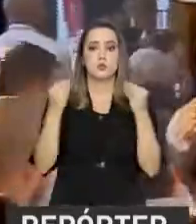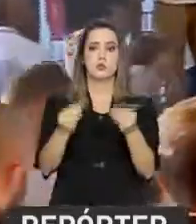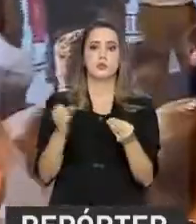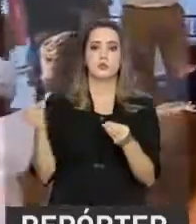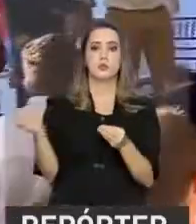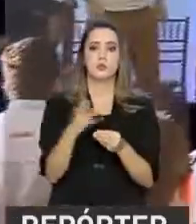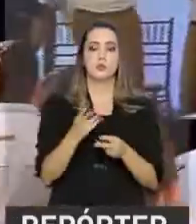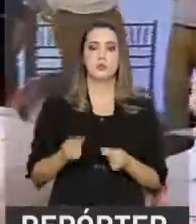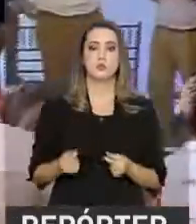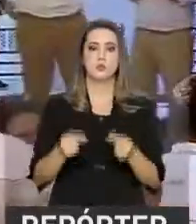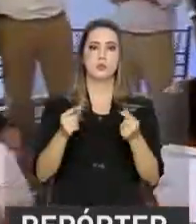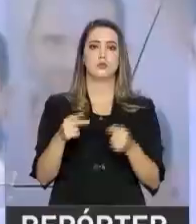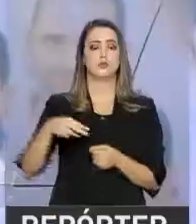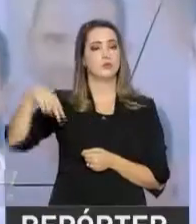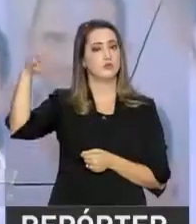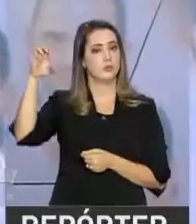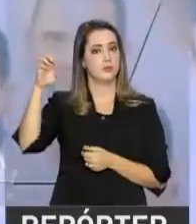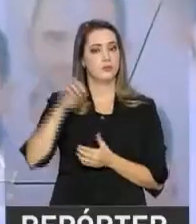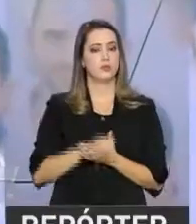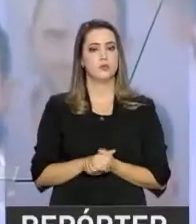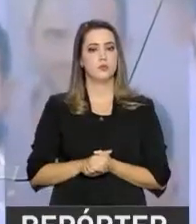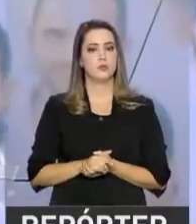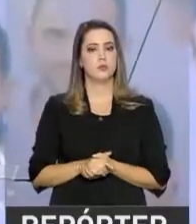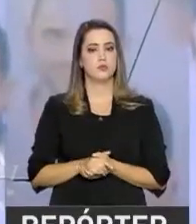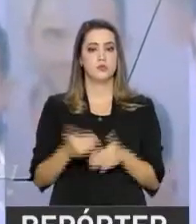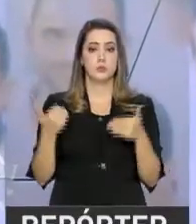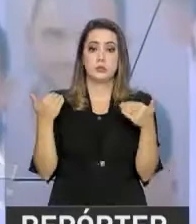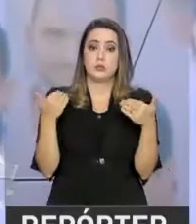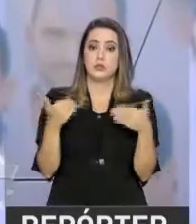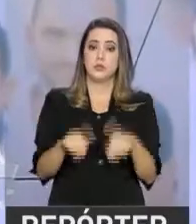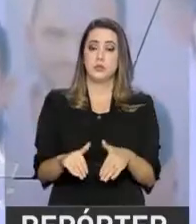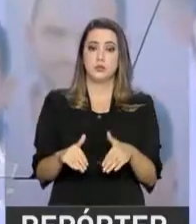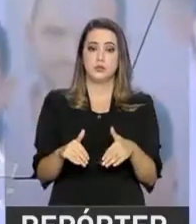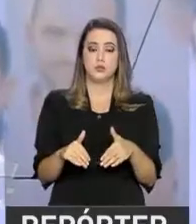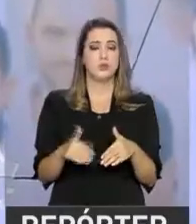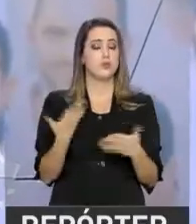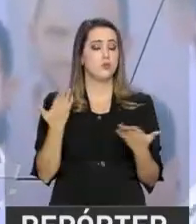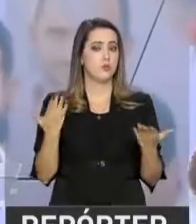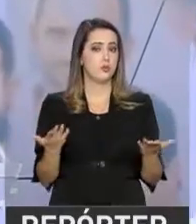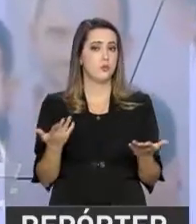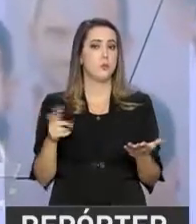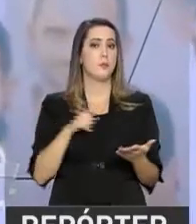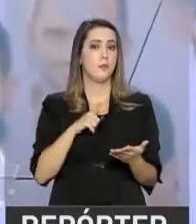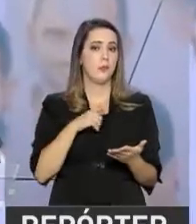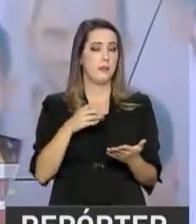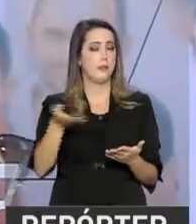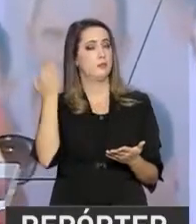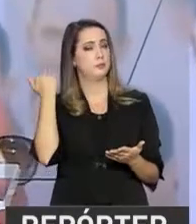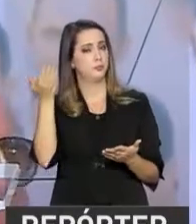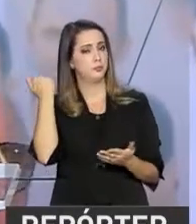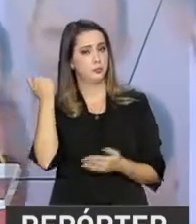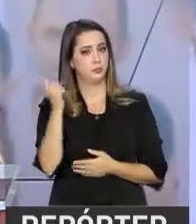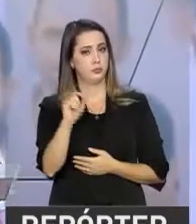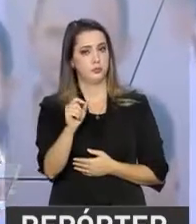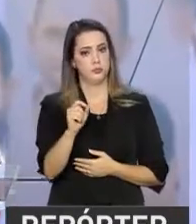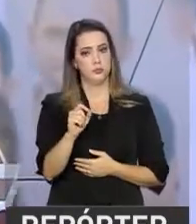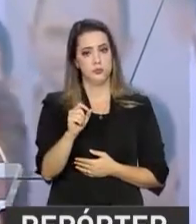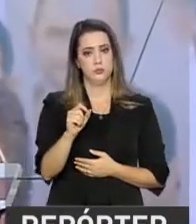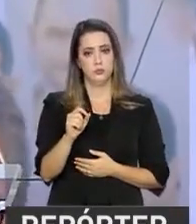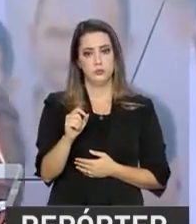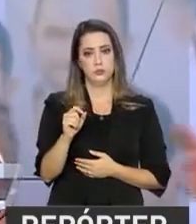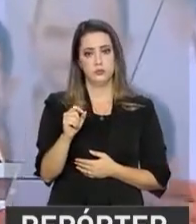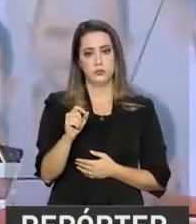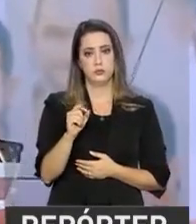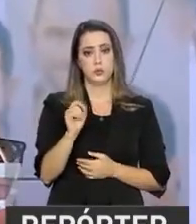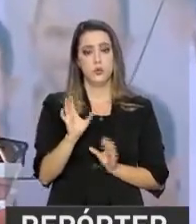novos investimentos ao Nordeste. Em face de ter havido, há tempos atrás, um